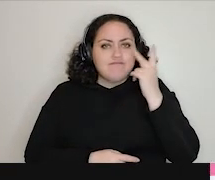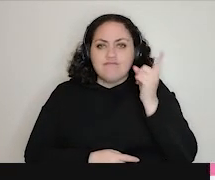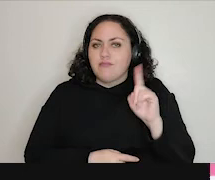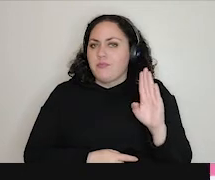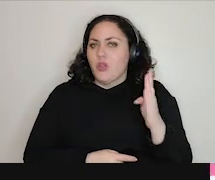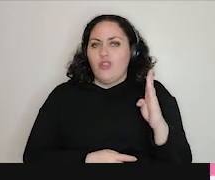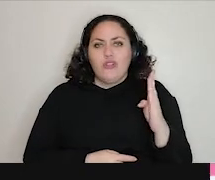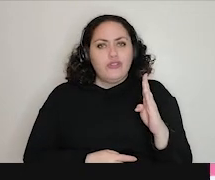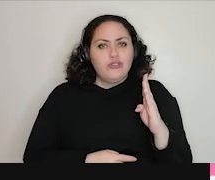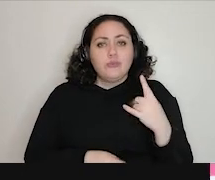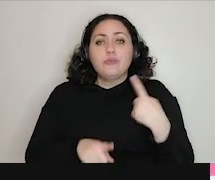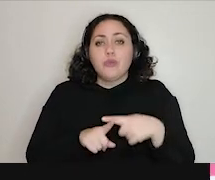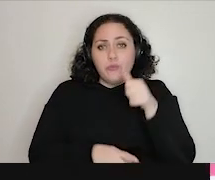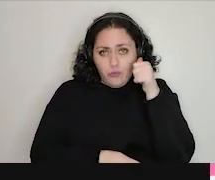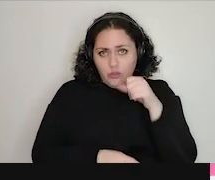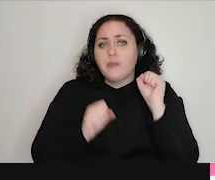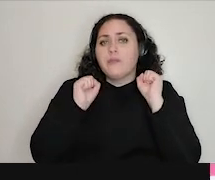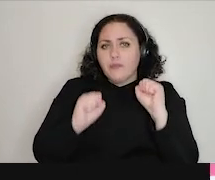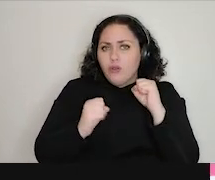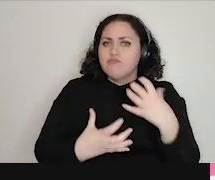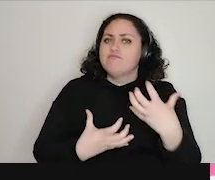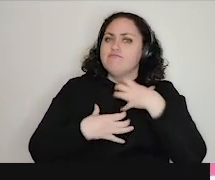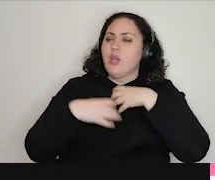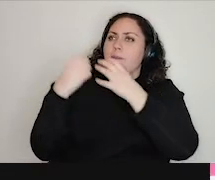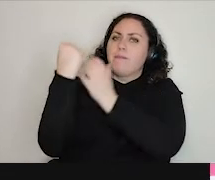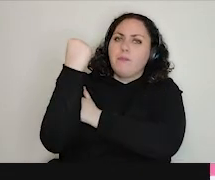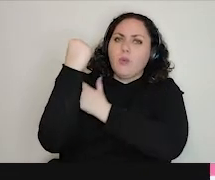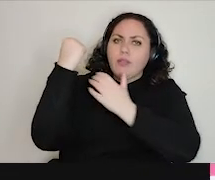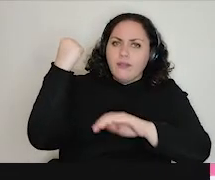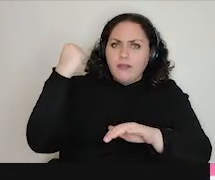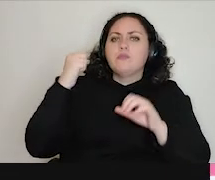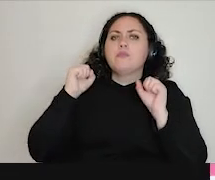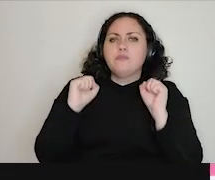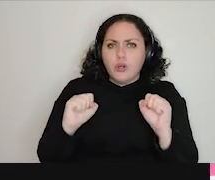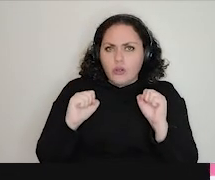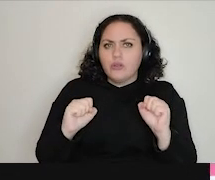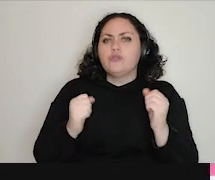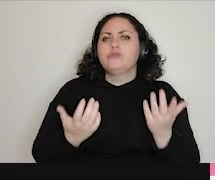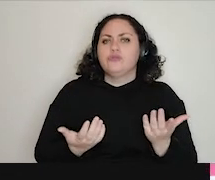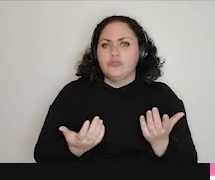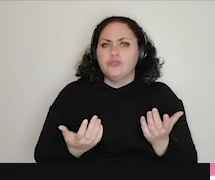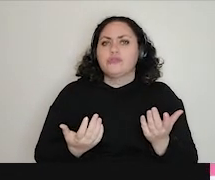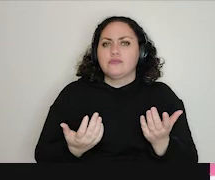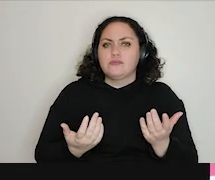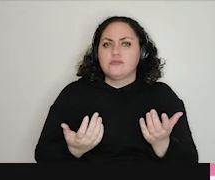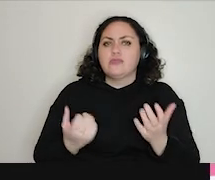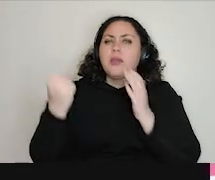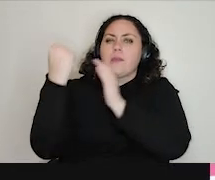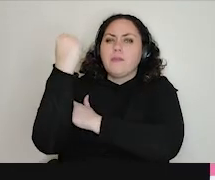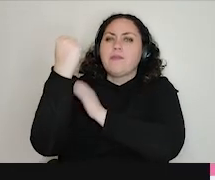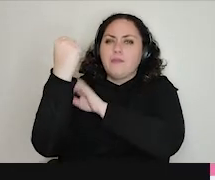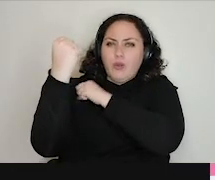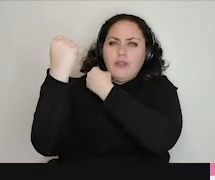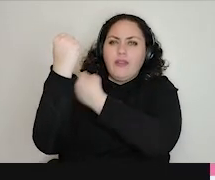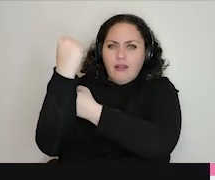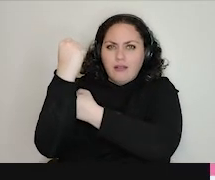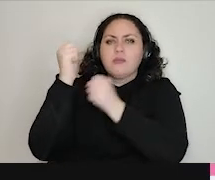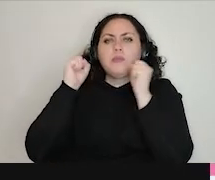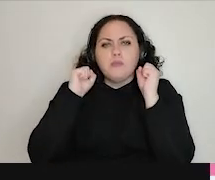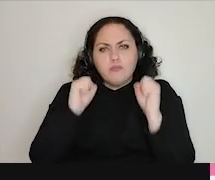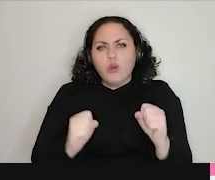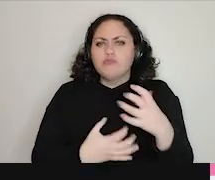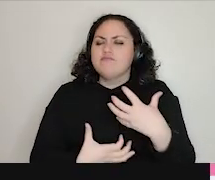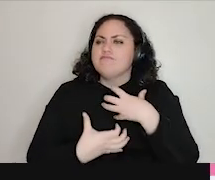é natural, isso não é biológico. A mulher, ela pode sim ser empoderada, e que bom. A mulher, ela pode sim ser o que